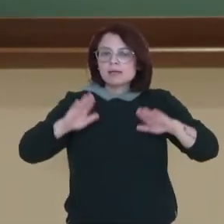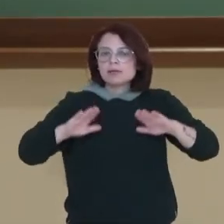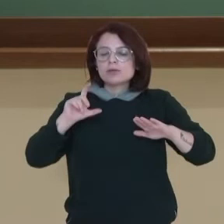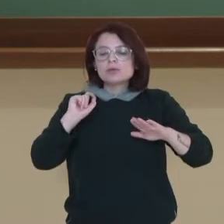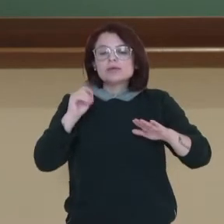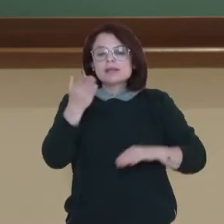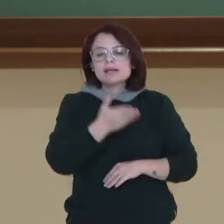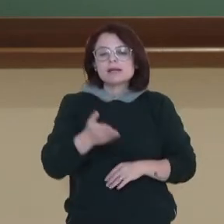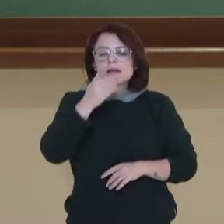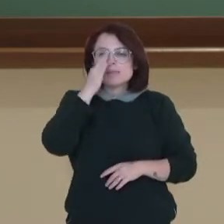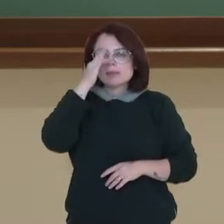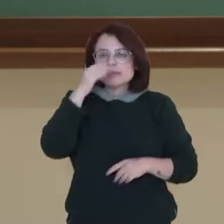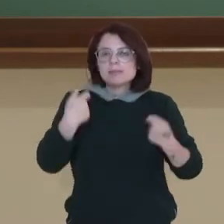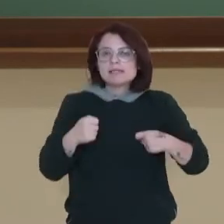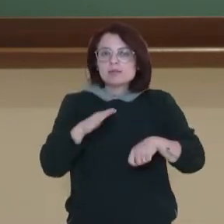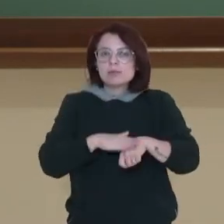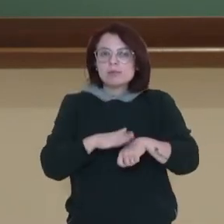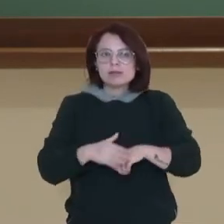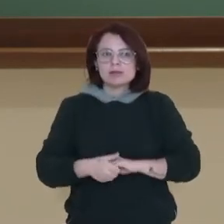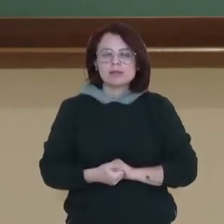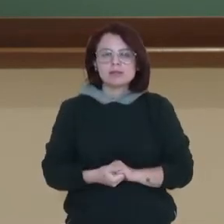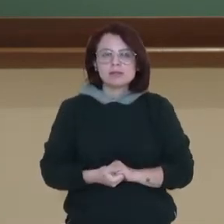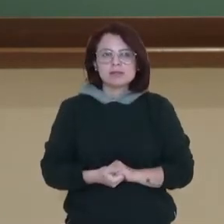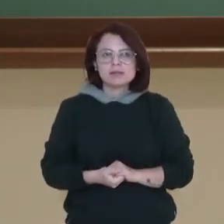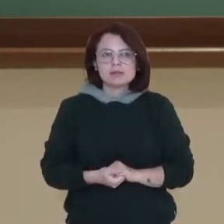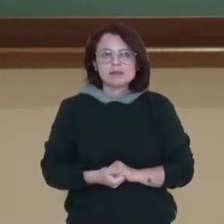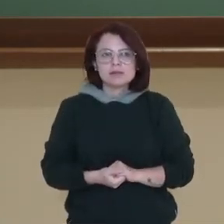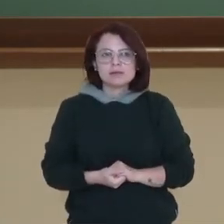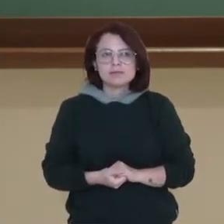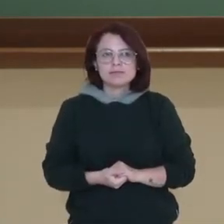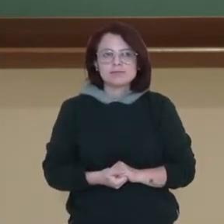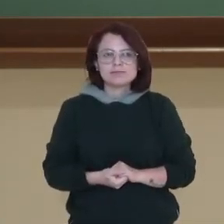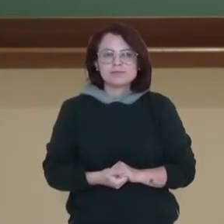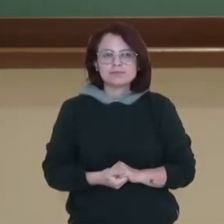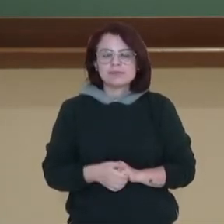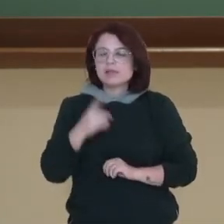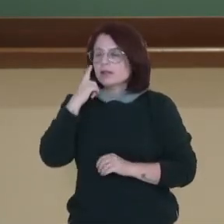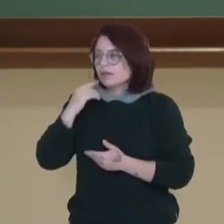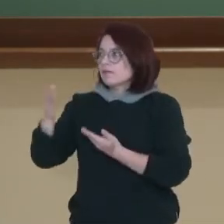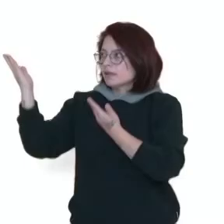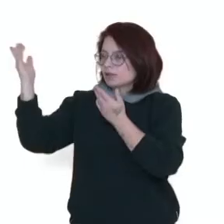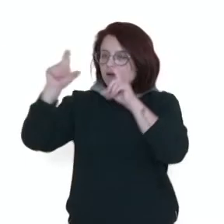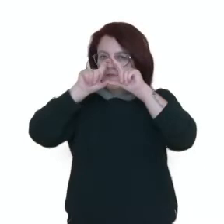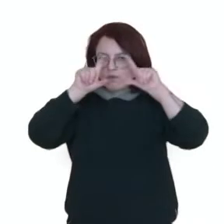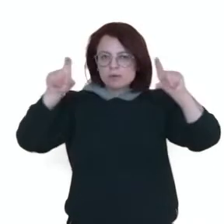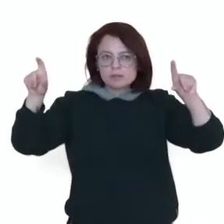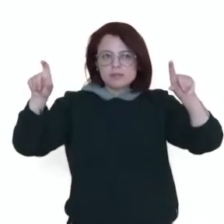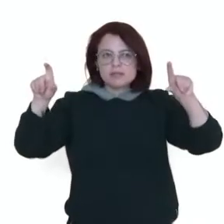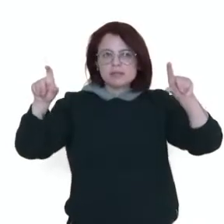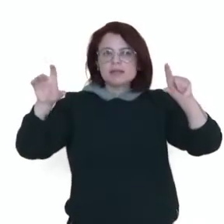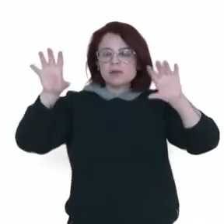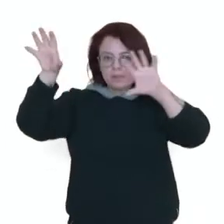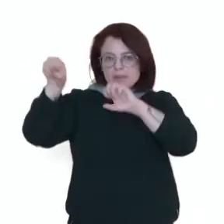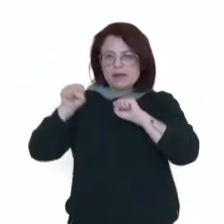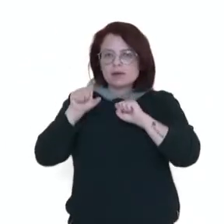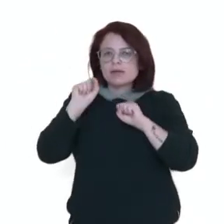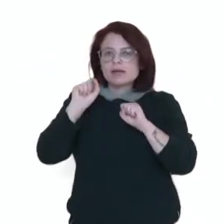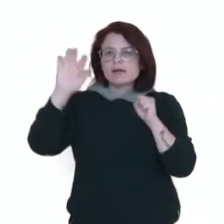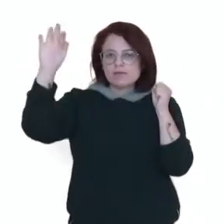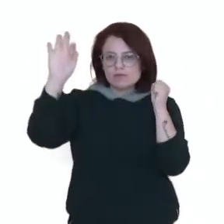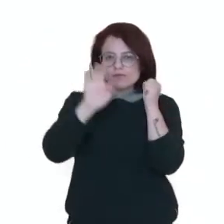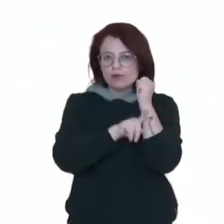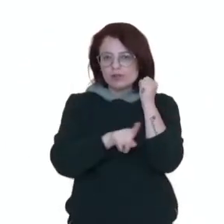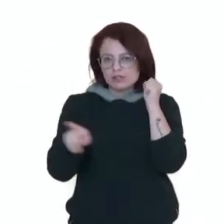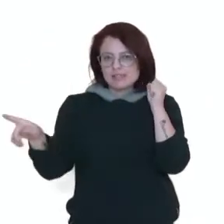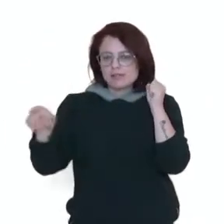vai precisar naquele momento, ok? Então, eles vão produzir essa matéria orgânica através da fotossíntese. Então, aqui é a reação da glicose,